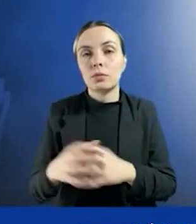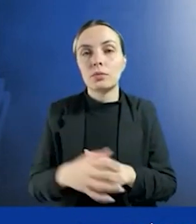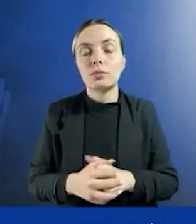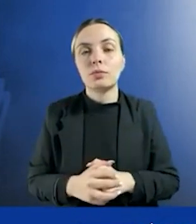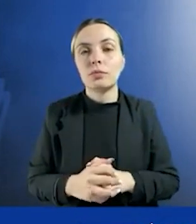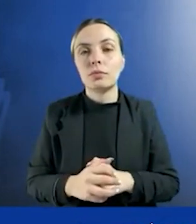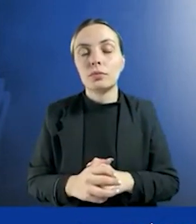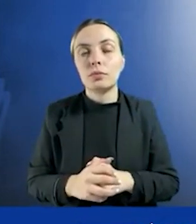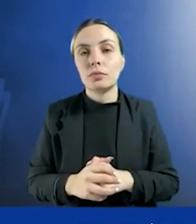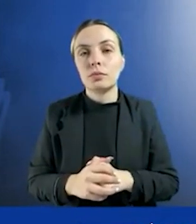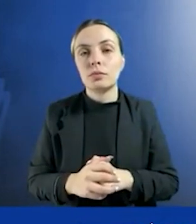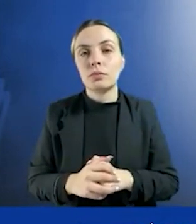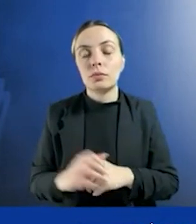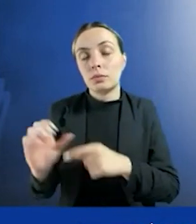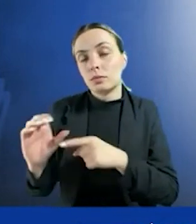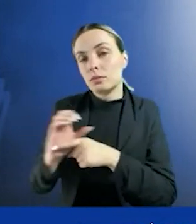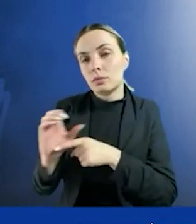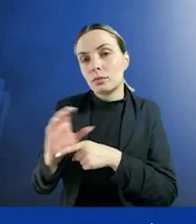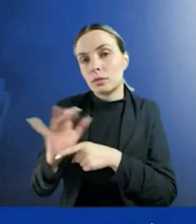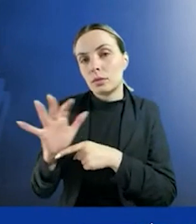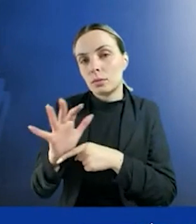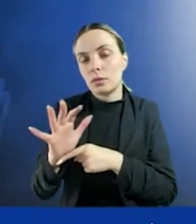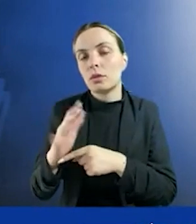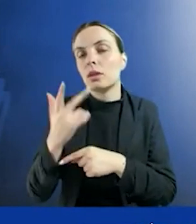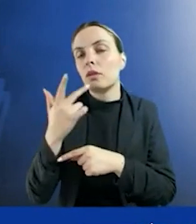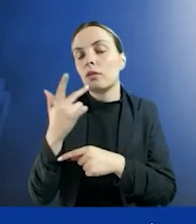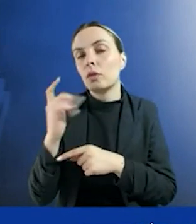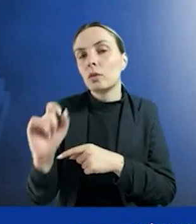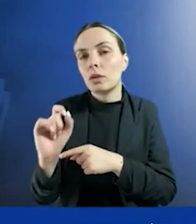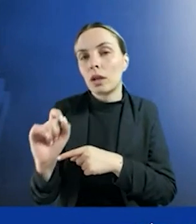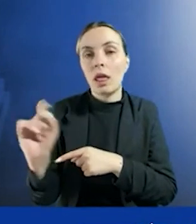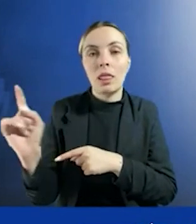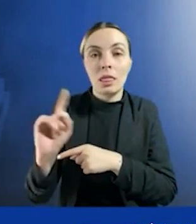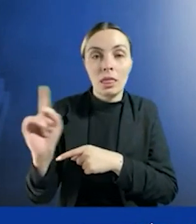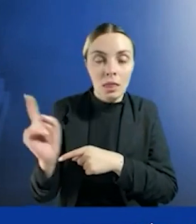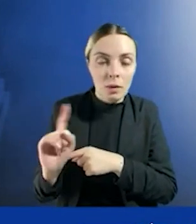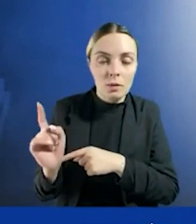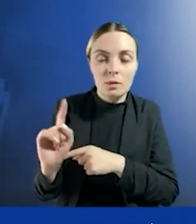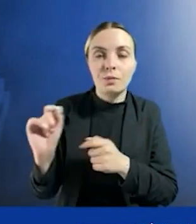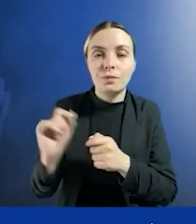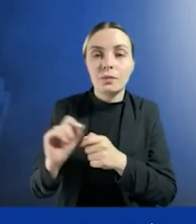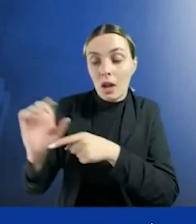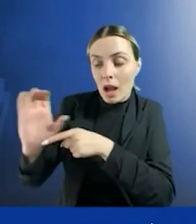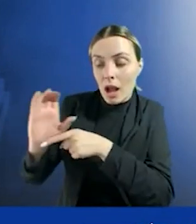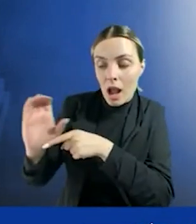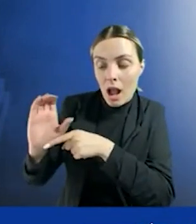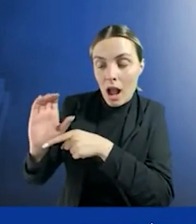Estamos falando sobre não ser levados pelo carbono